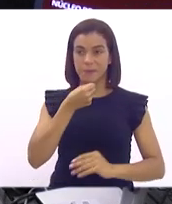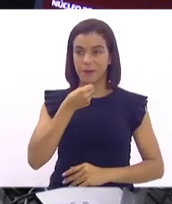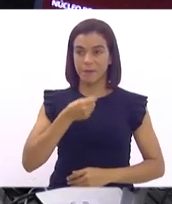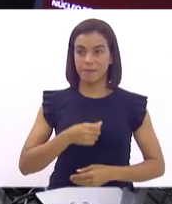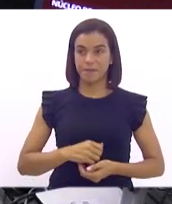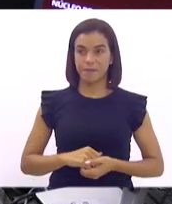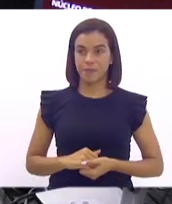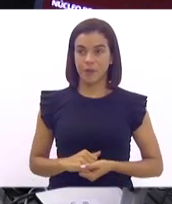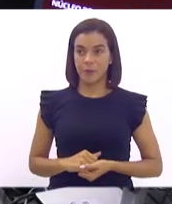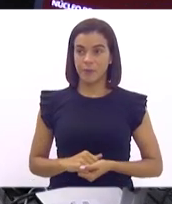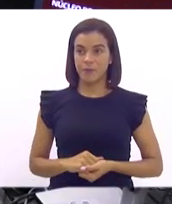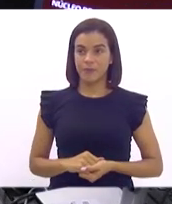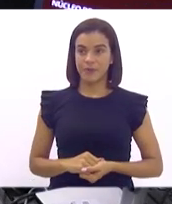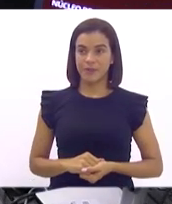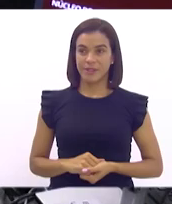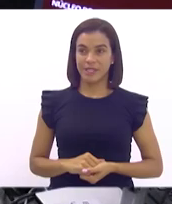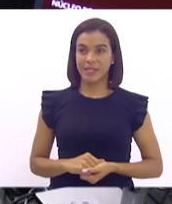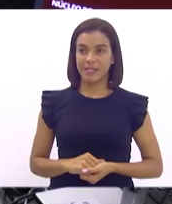ligado?